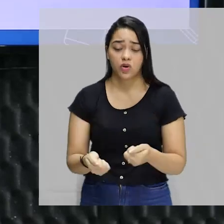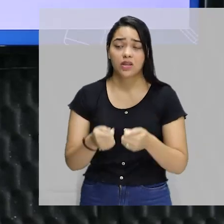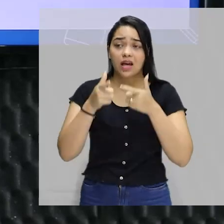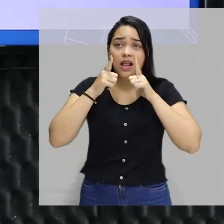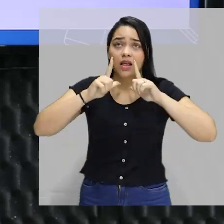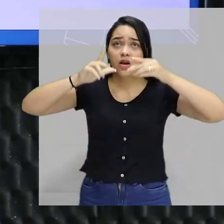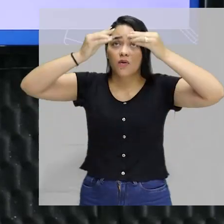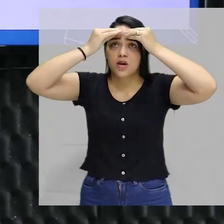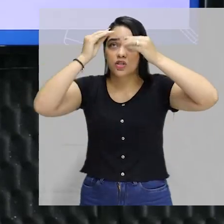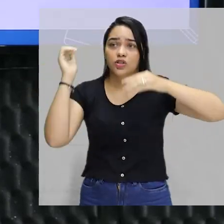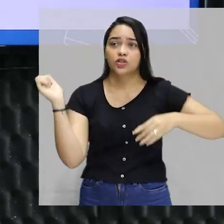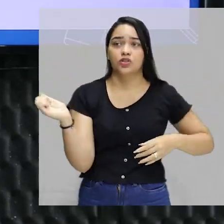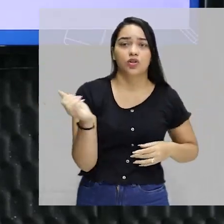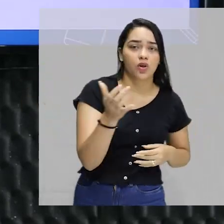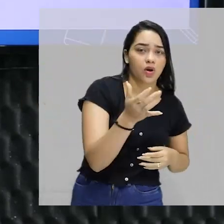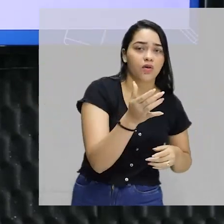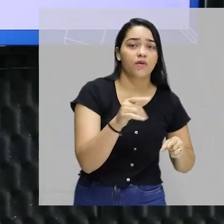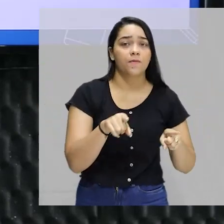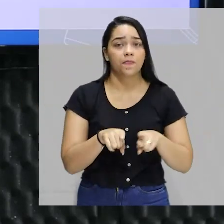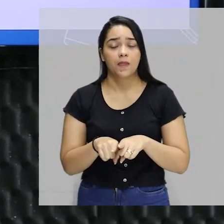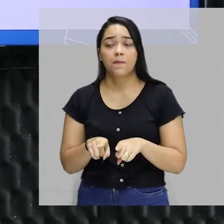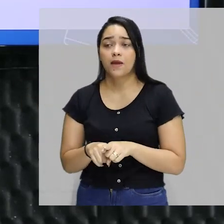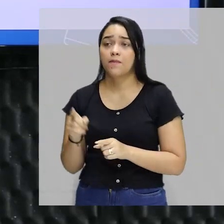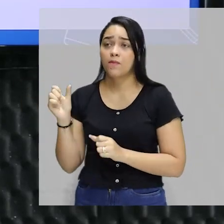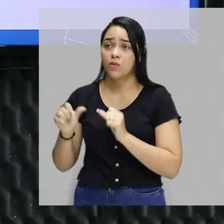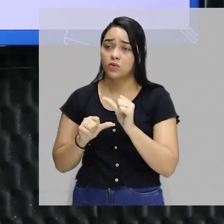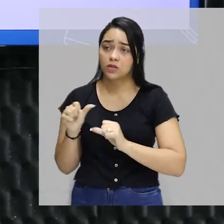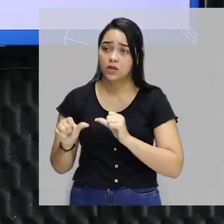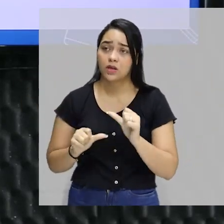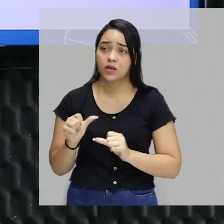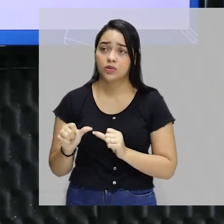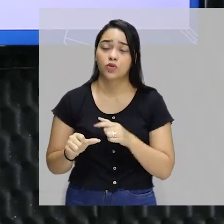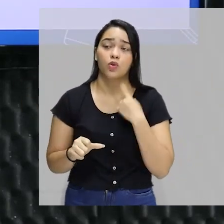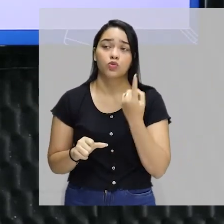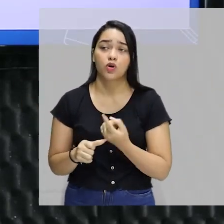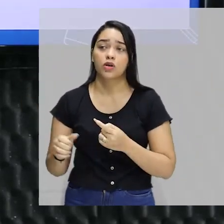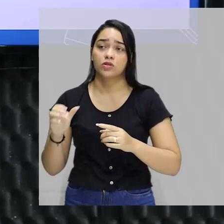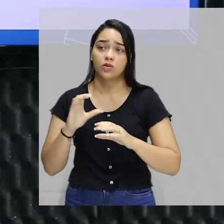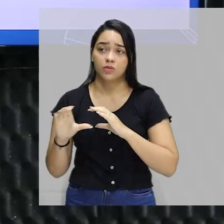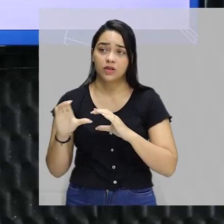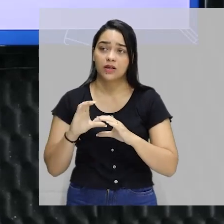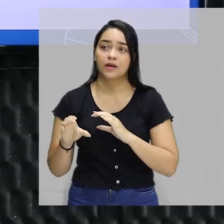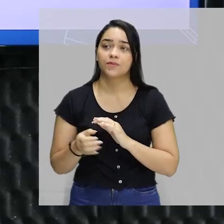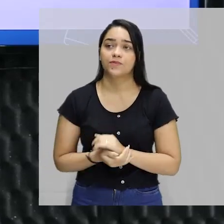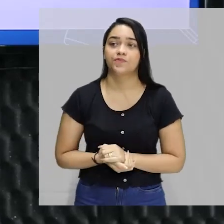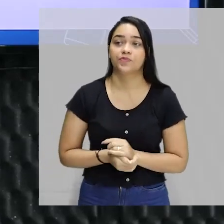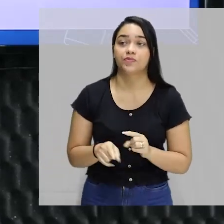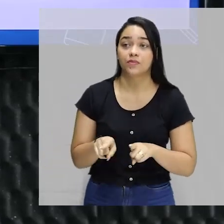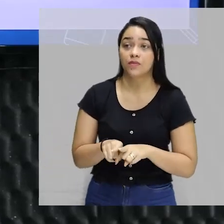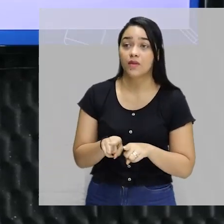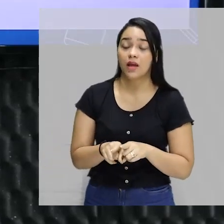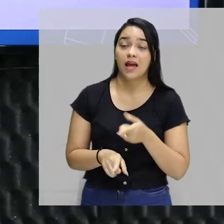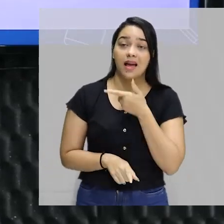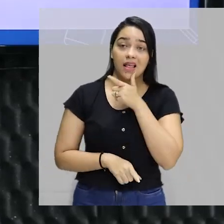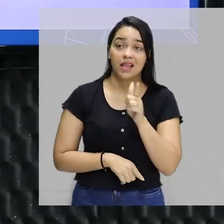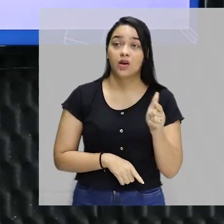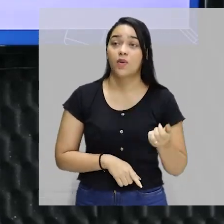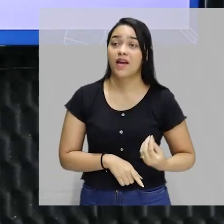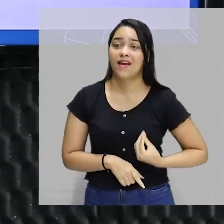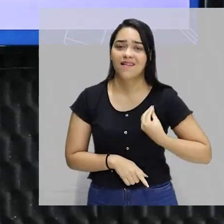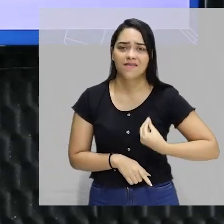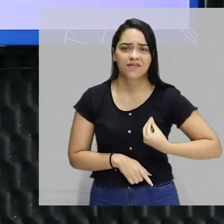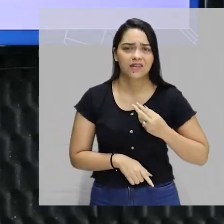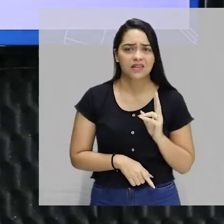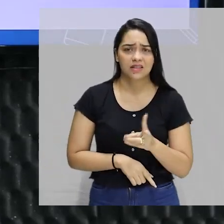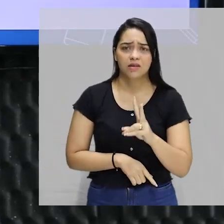linguagem nova que vai surgindo, vai mudando também o aspecto como nós nos comunicamos. A língua, ela é viva. O tempo